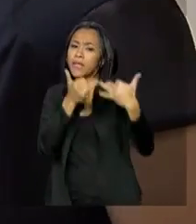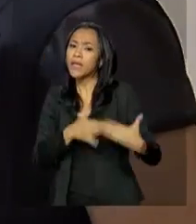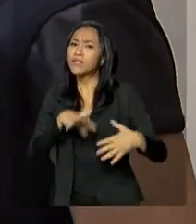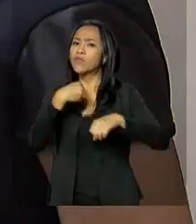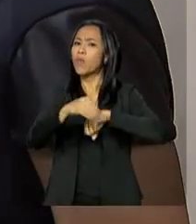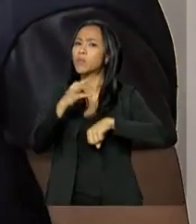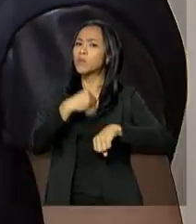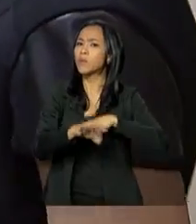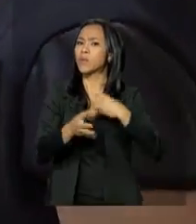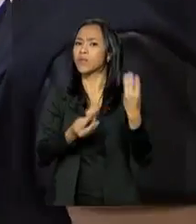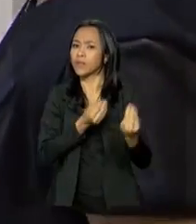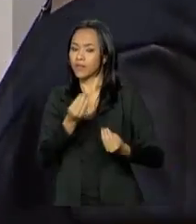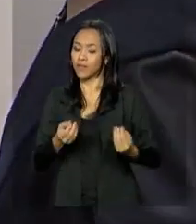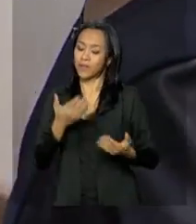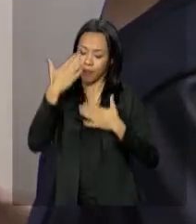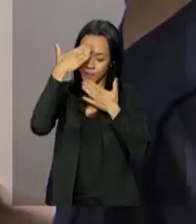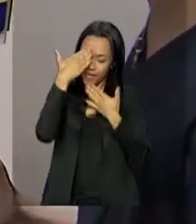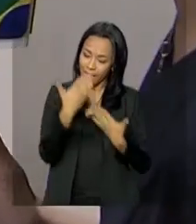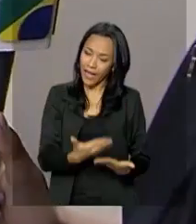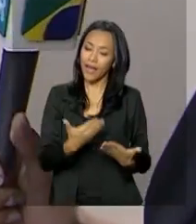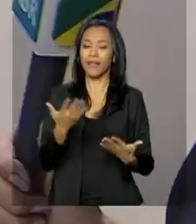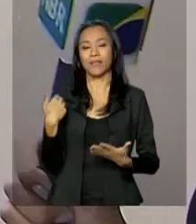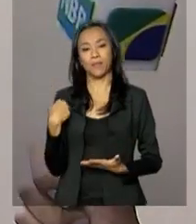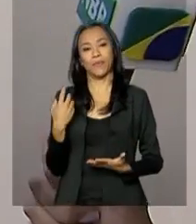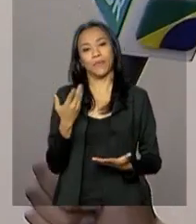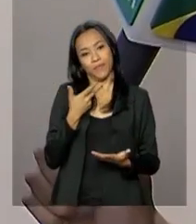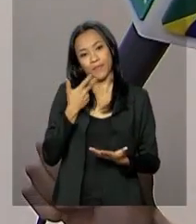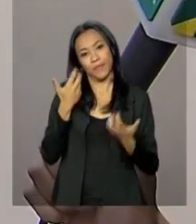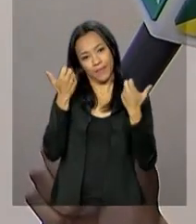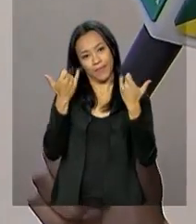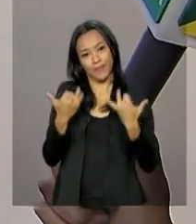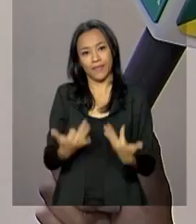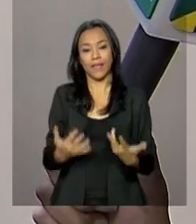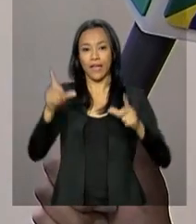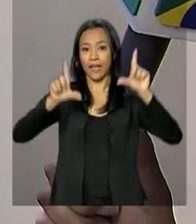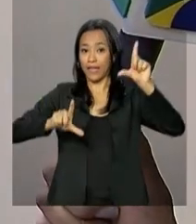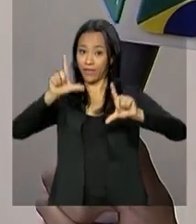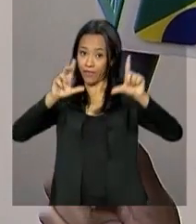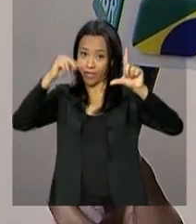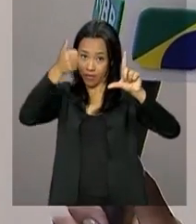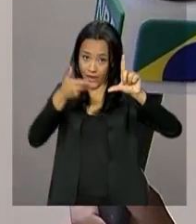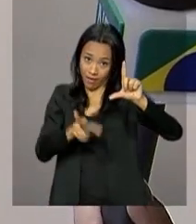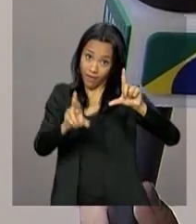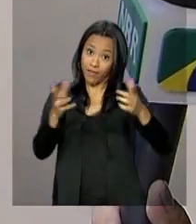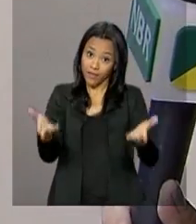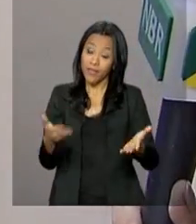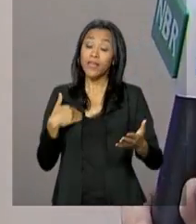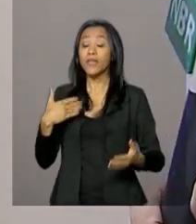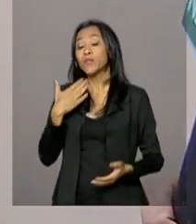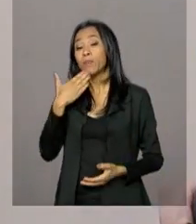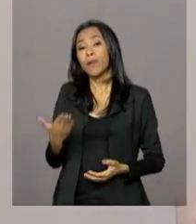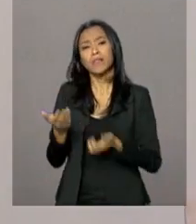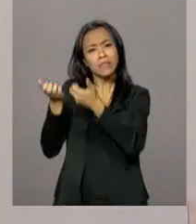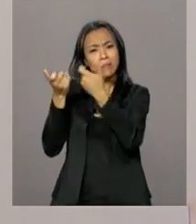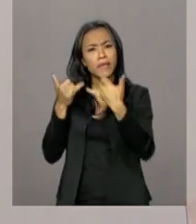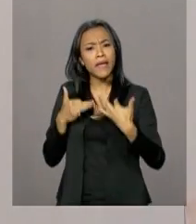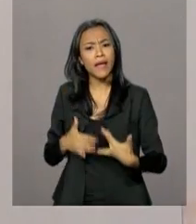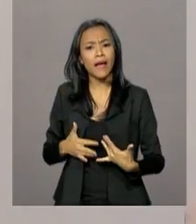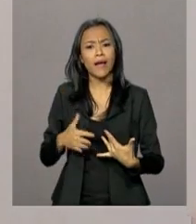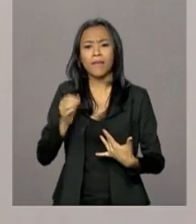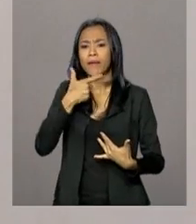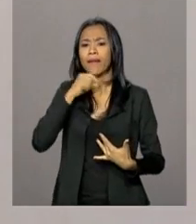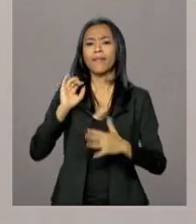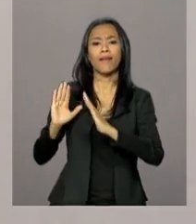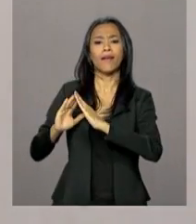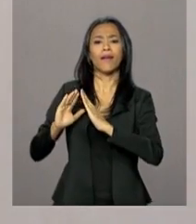dados. Maria Inês, primeiro, muito obrigada por falar com a gente da NBR, a TV do Governo Federal. E eu começo te pedindo para explicar para quem está em casa